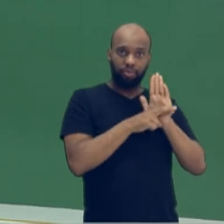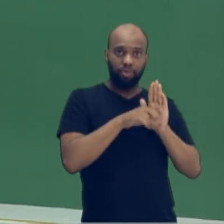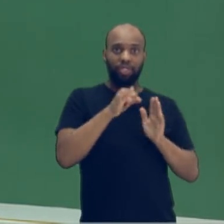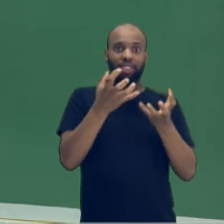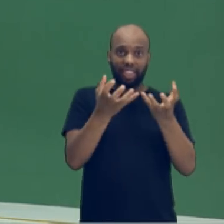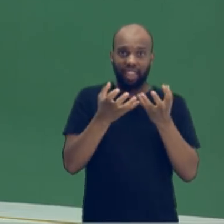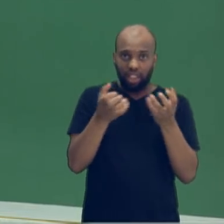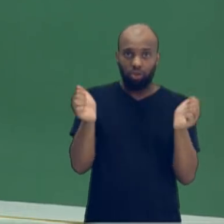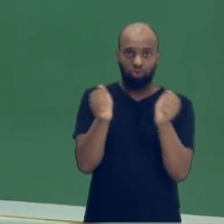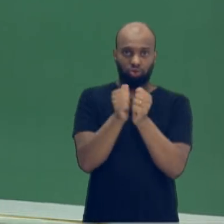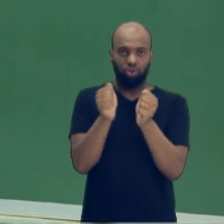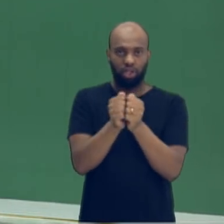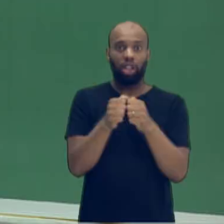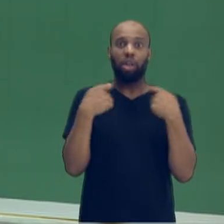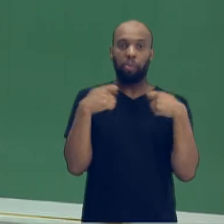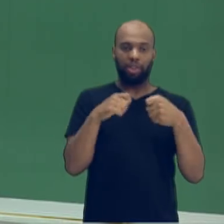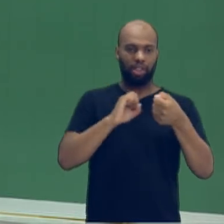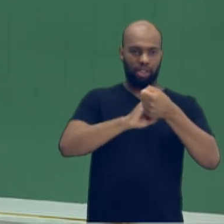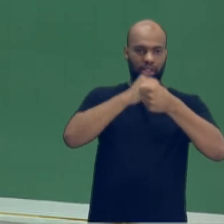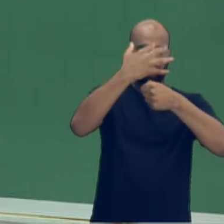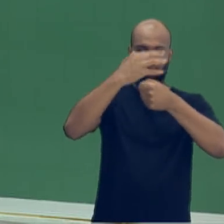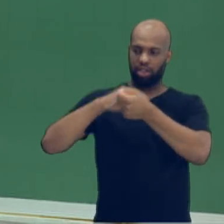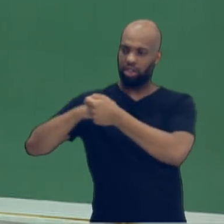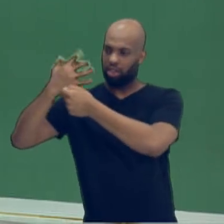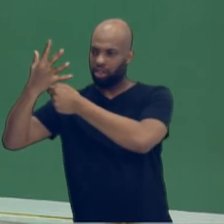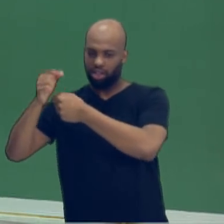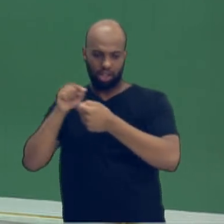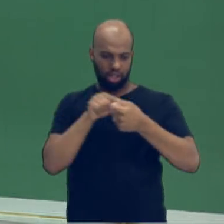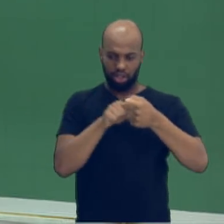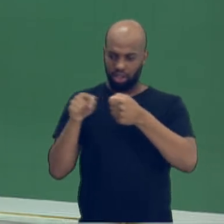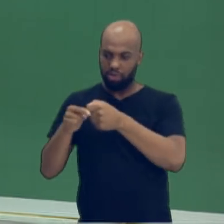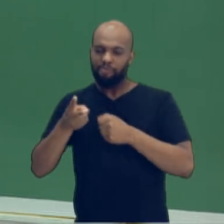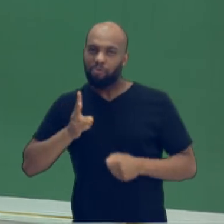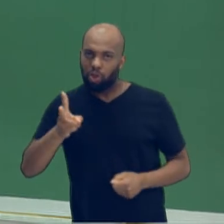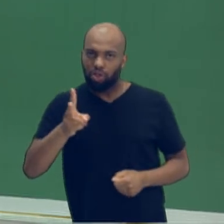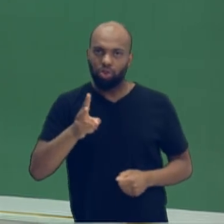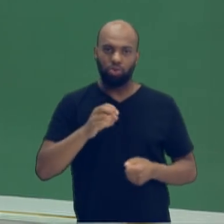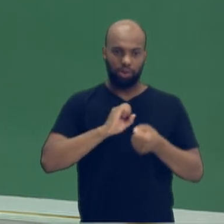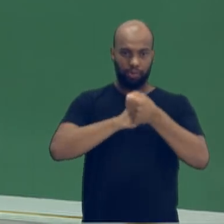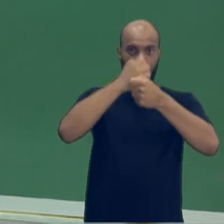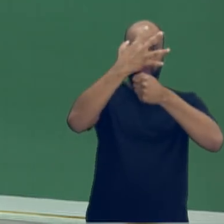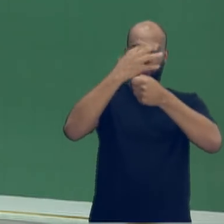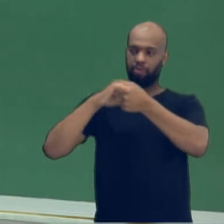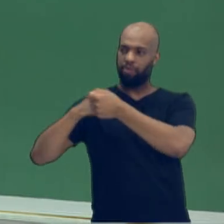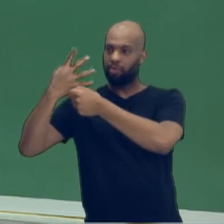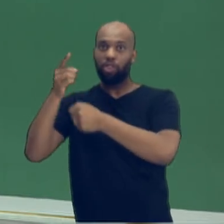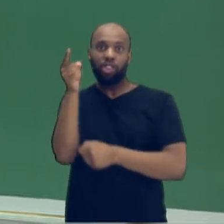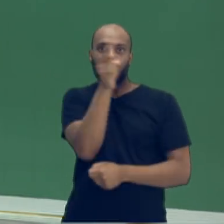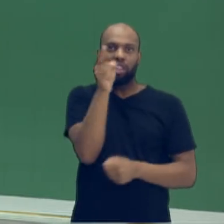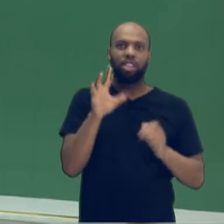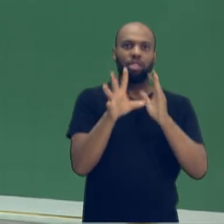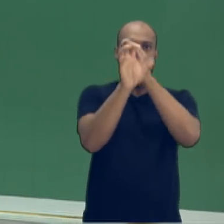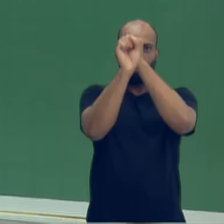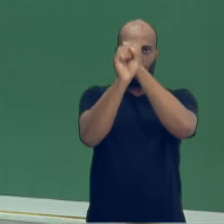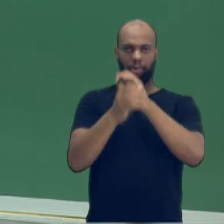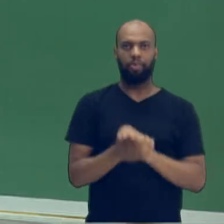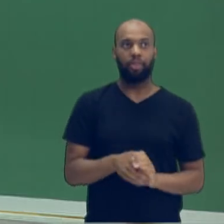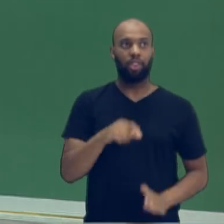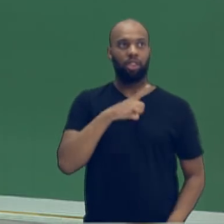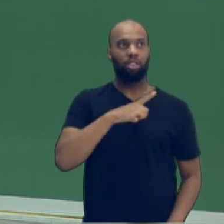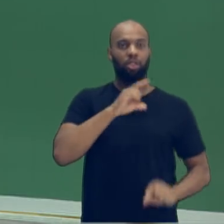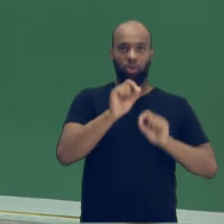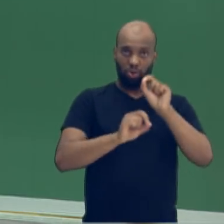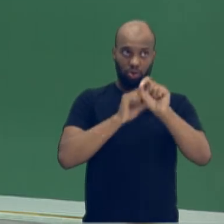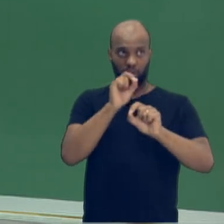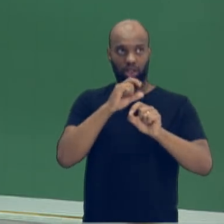simplificar, nós precisamos manter a base e somar os expoentes. Né? Nesse caso, nós teremos o expoente 8. Então,